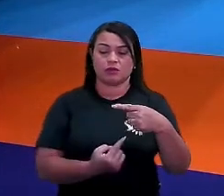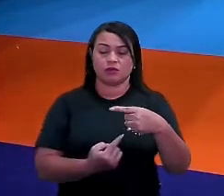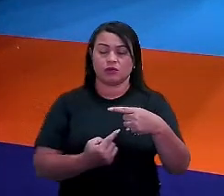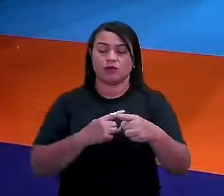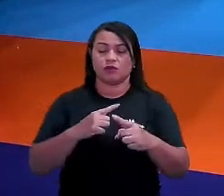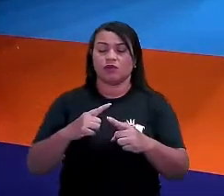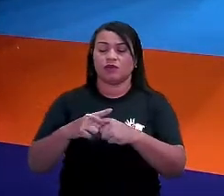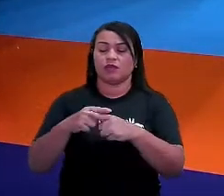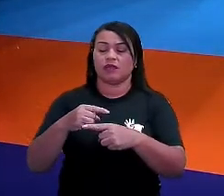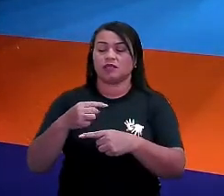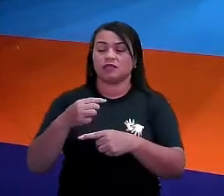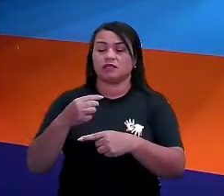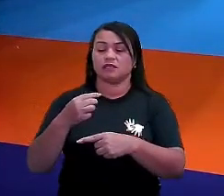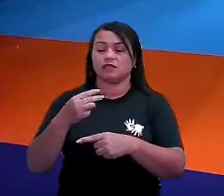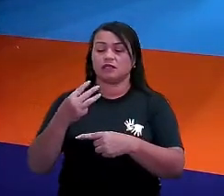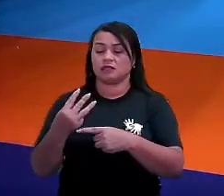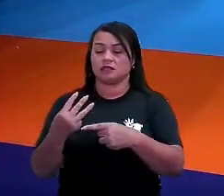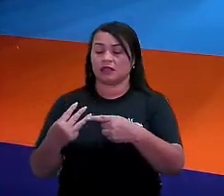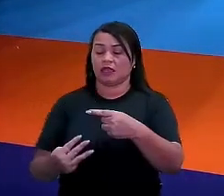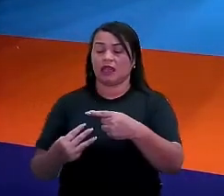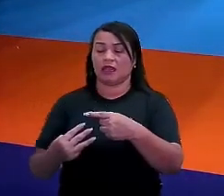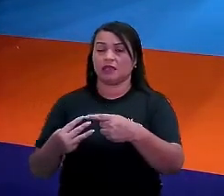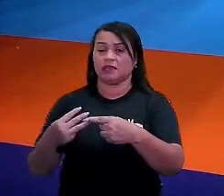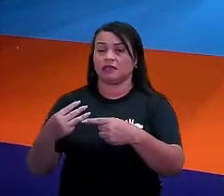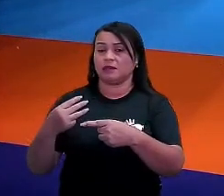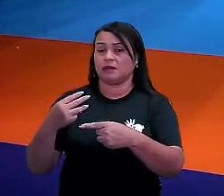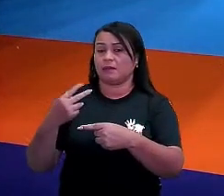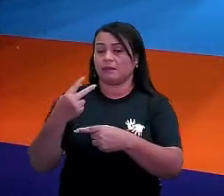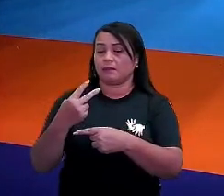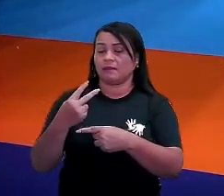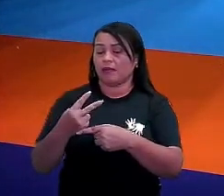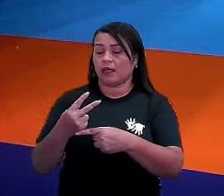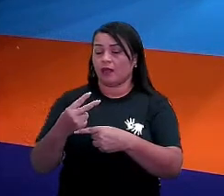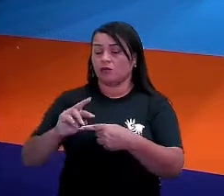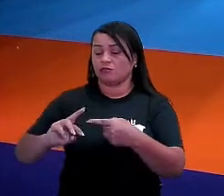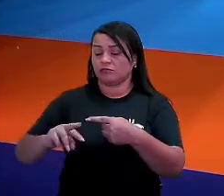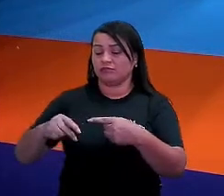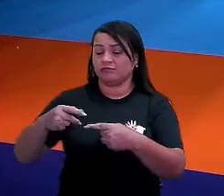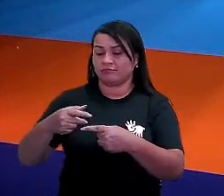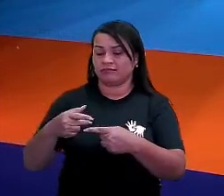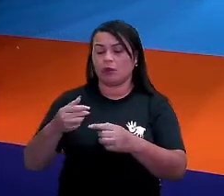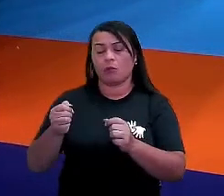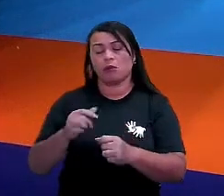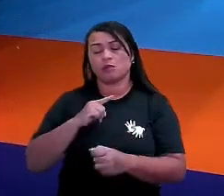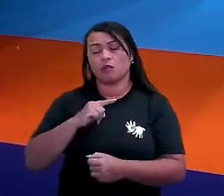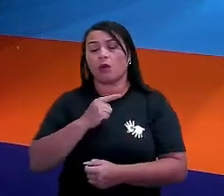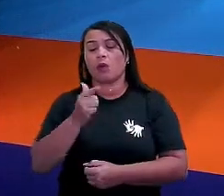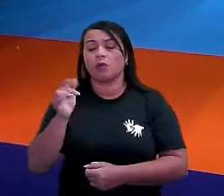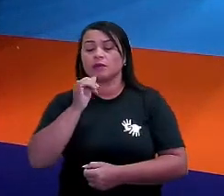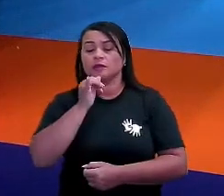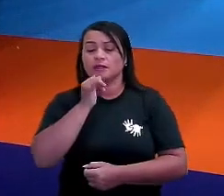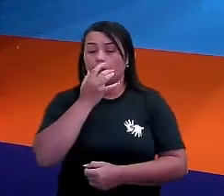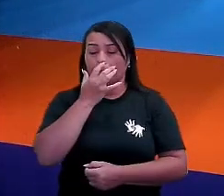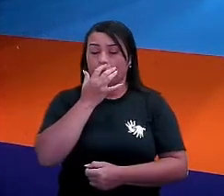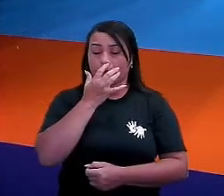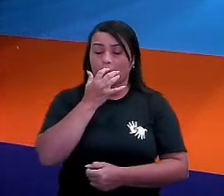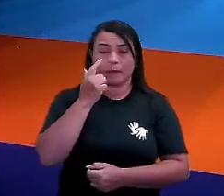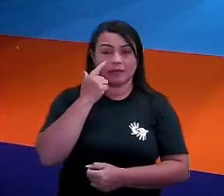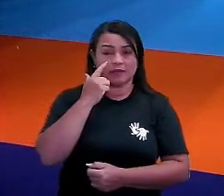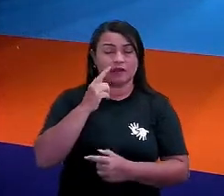vezes 3/2, né? Ou eu posso usar os outros exemplos que eu trouxe. Então, eu trouxe aqui o exemplo, né,